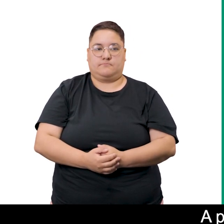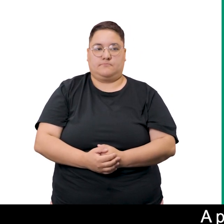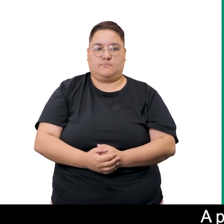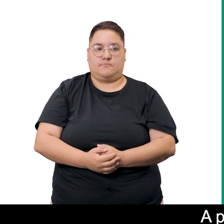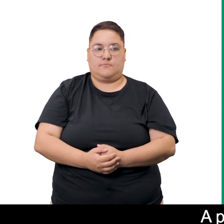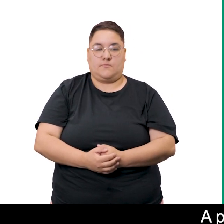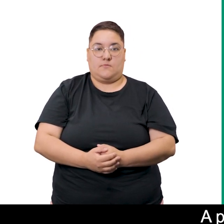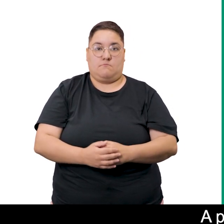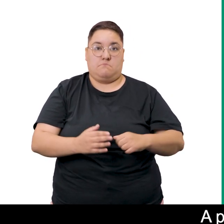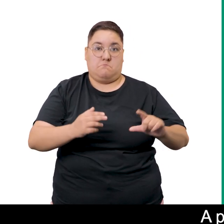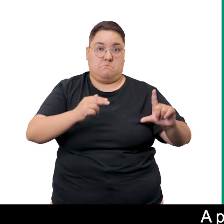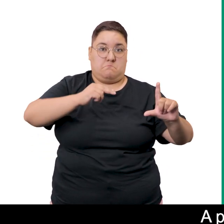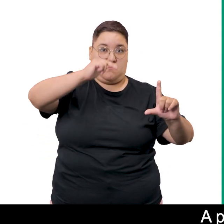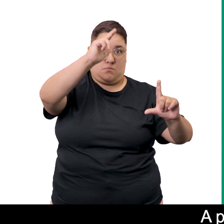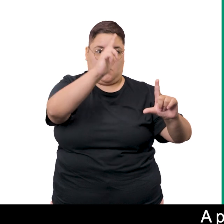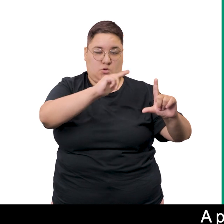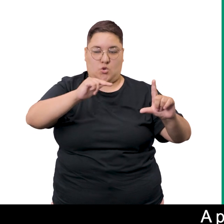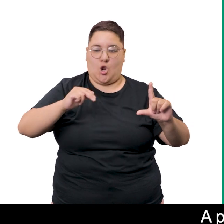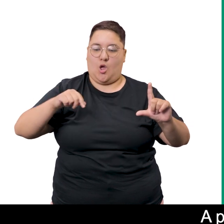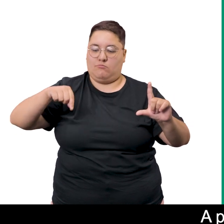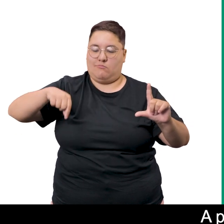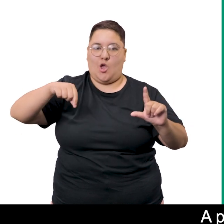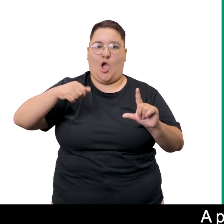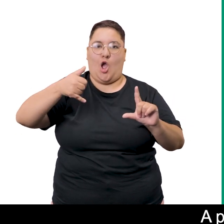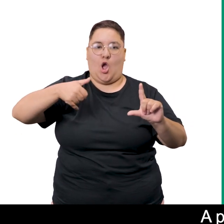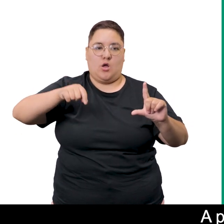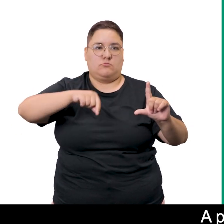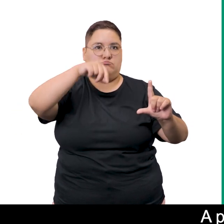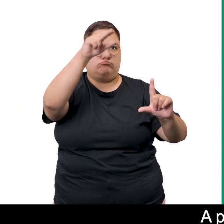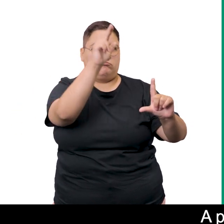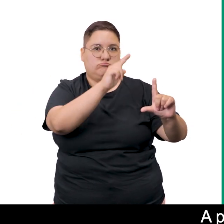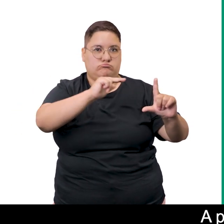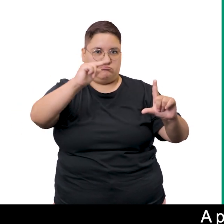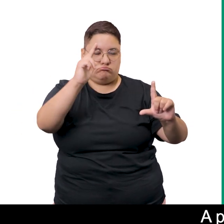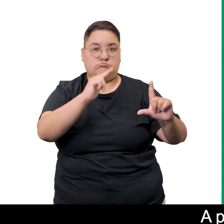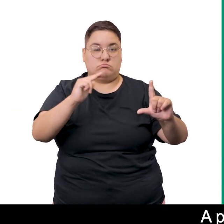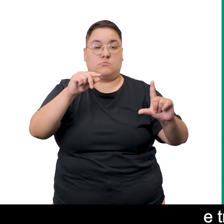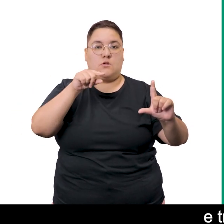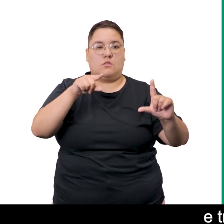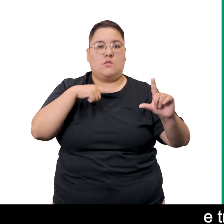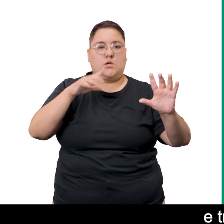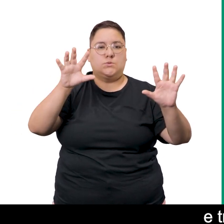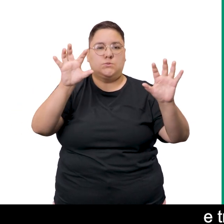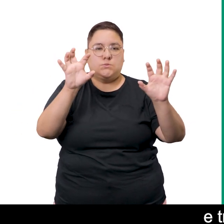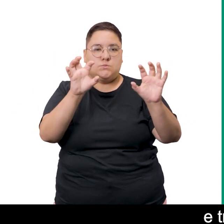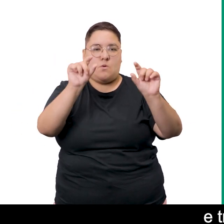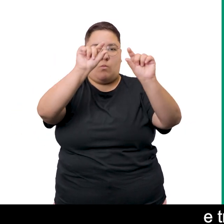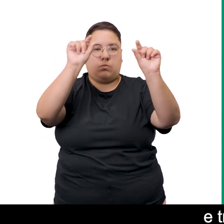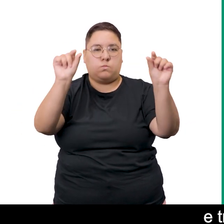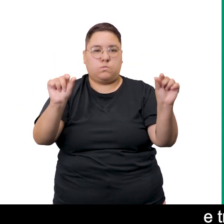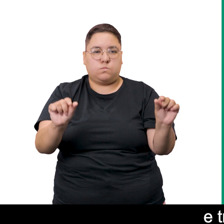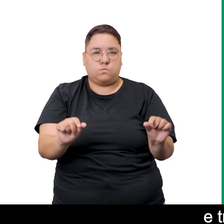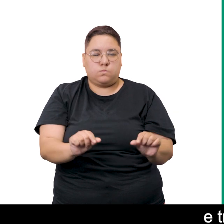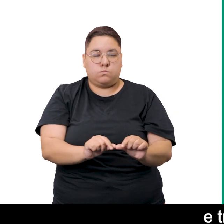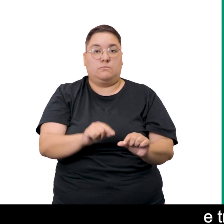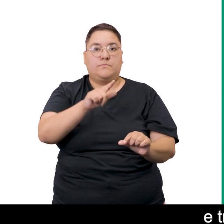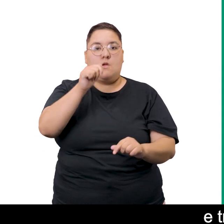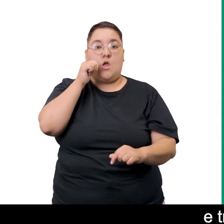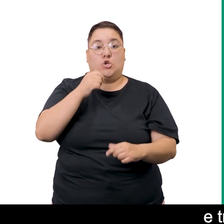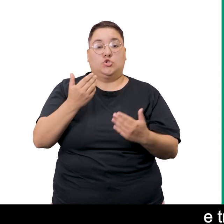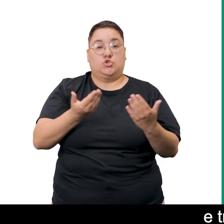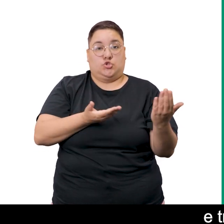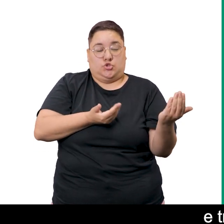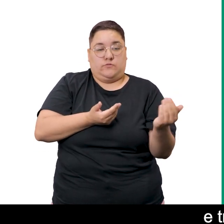A pintura a óleo sobre tela de Ingres também tem fundo escuro e ovalado e traz ao centro uma jovem